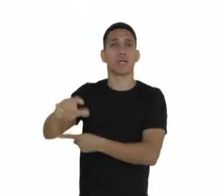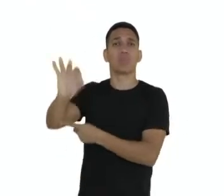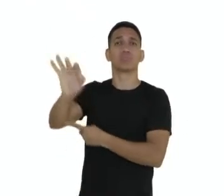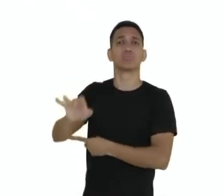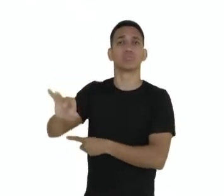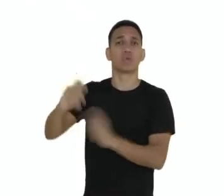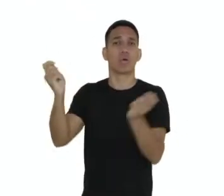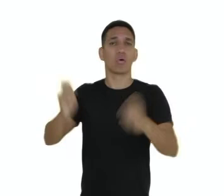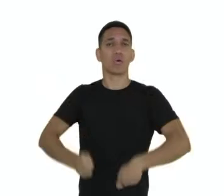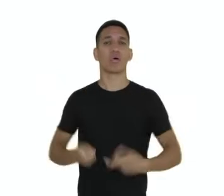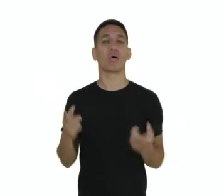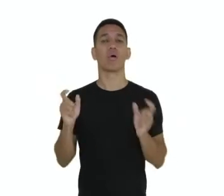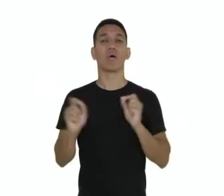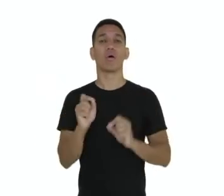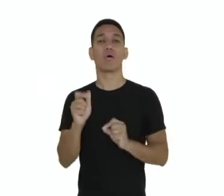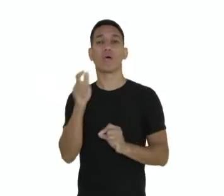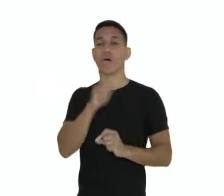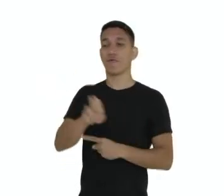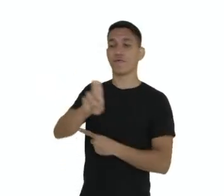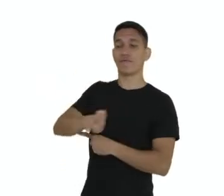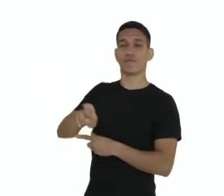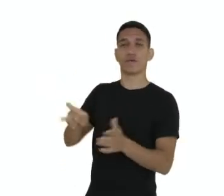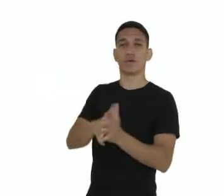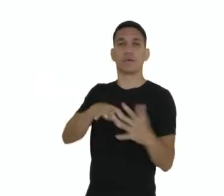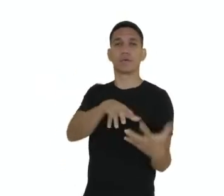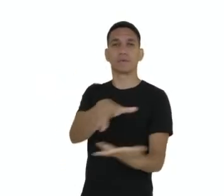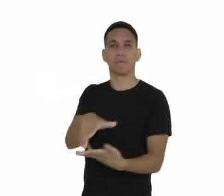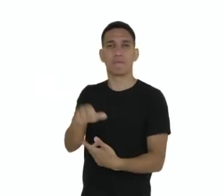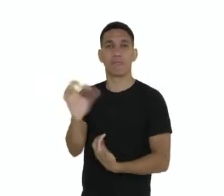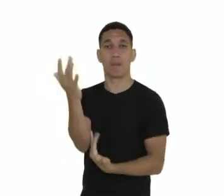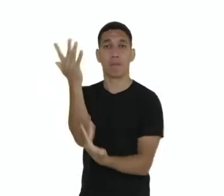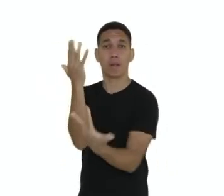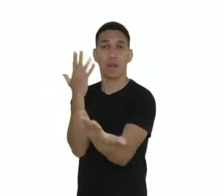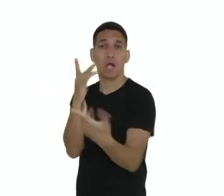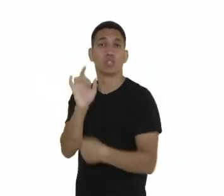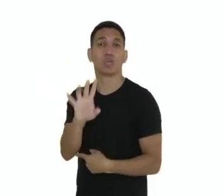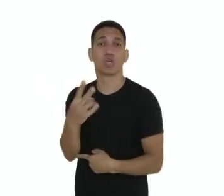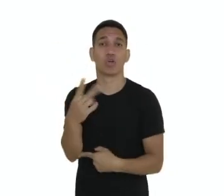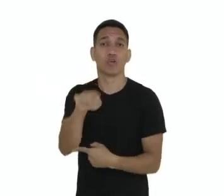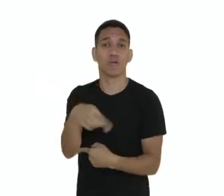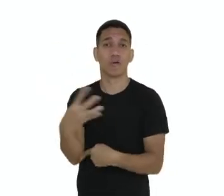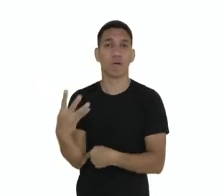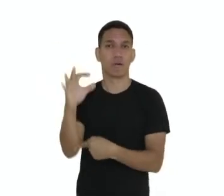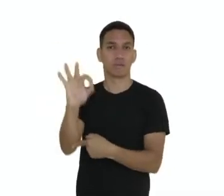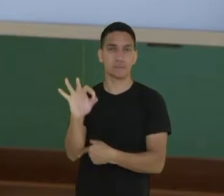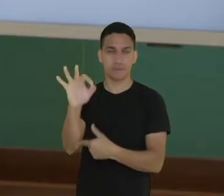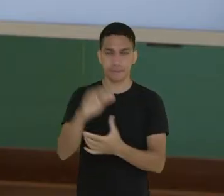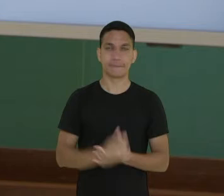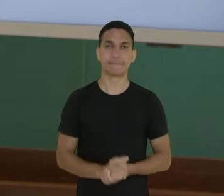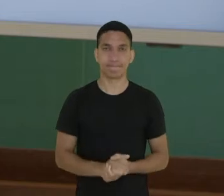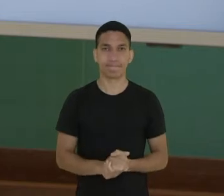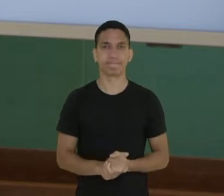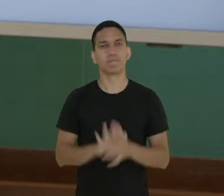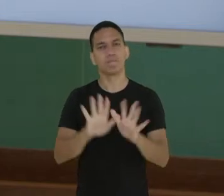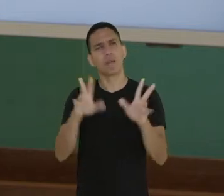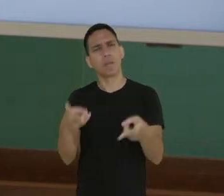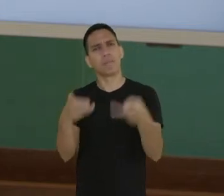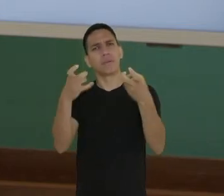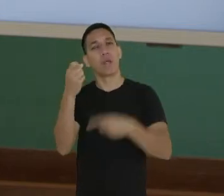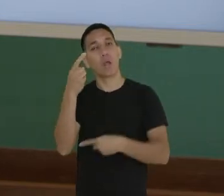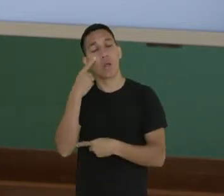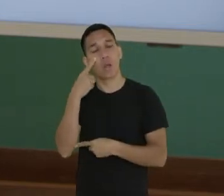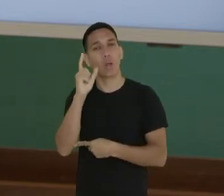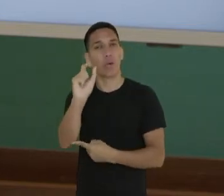da capacidade de consumo mundial. A biomassa utiliza apenas 2,4%, certo? Então percebam